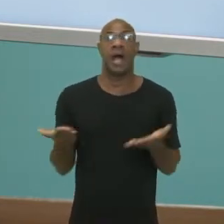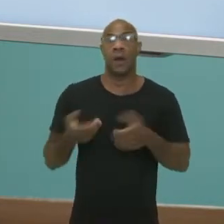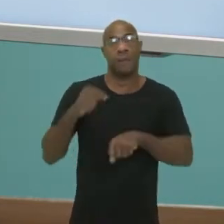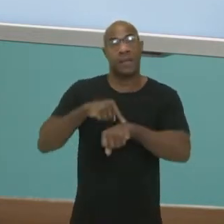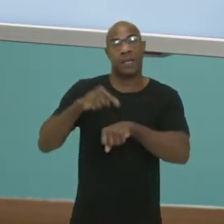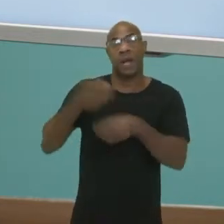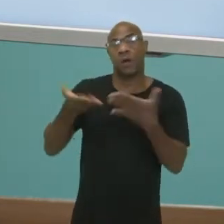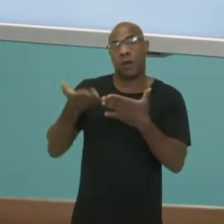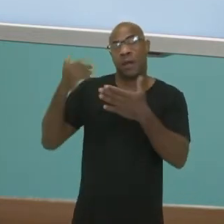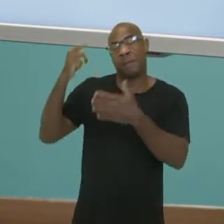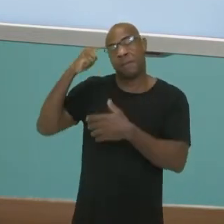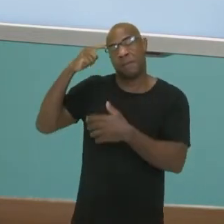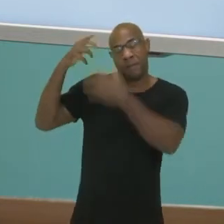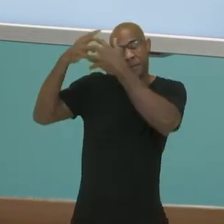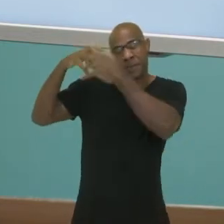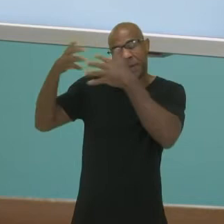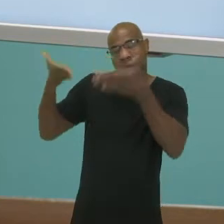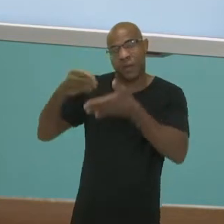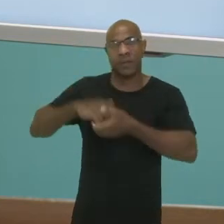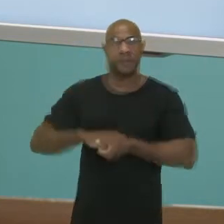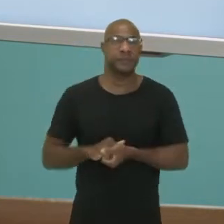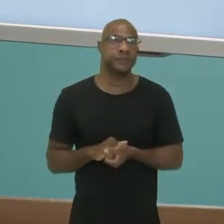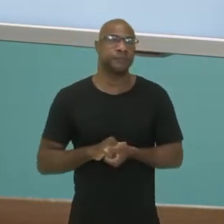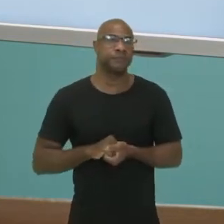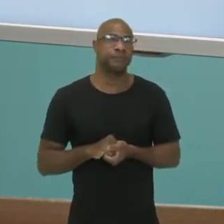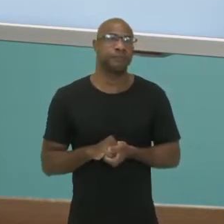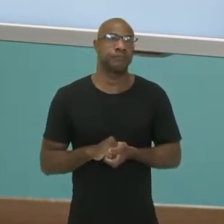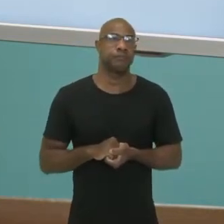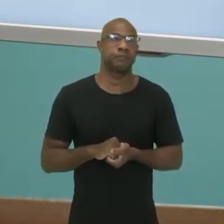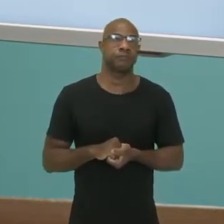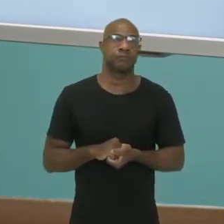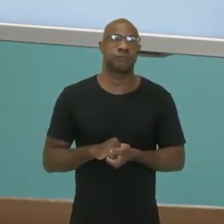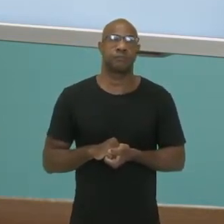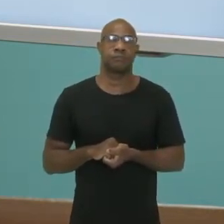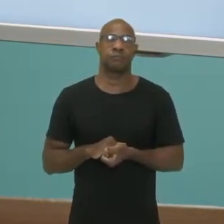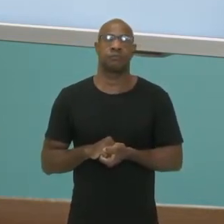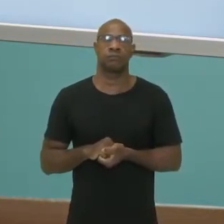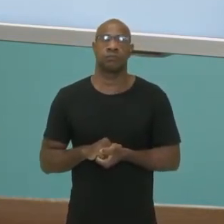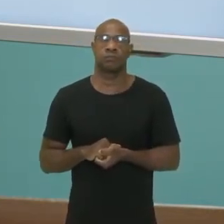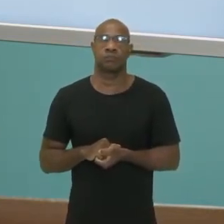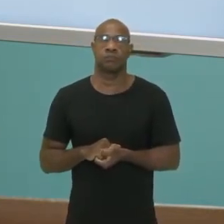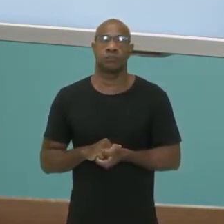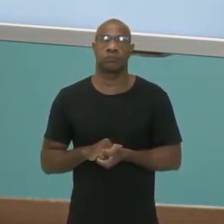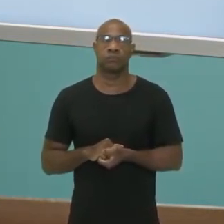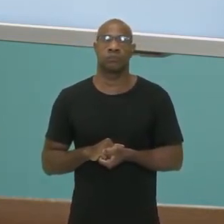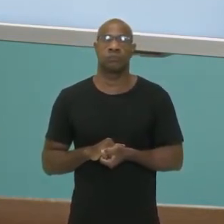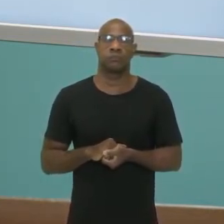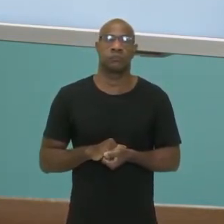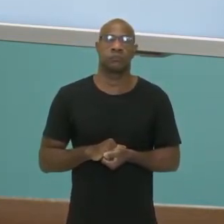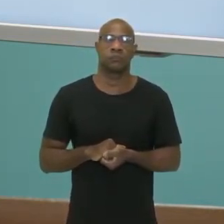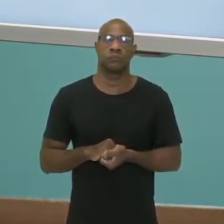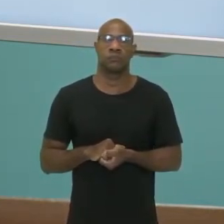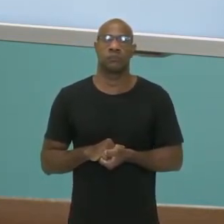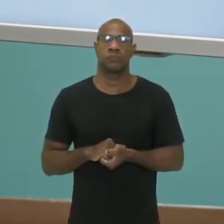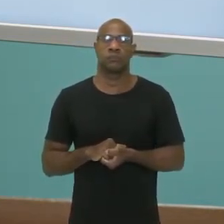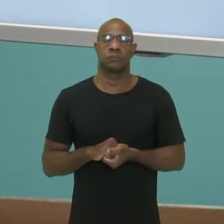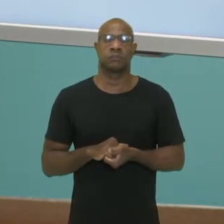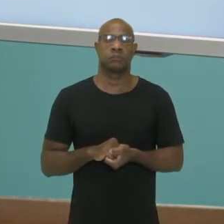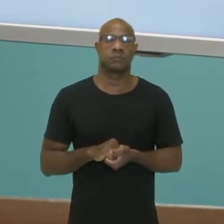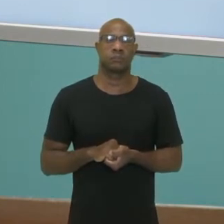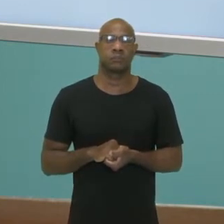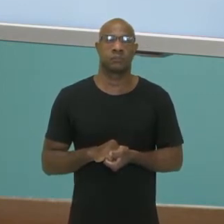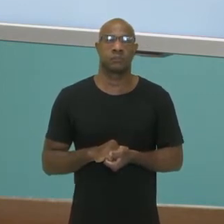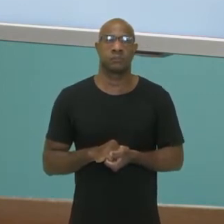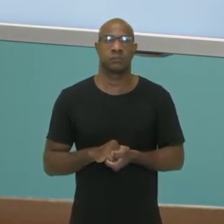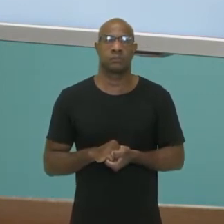reflexionar aqui. Que expressões apontam gustos e preferências? Eu quero a mi